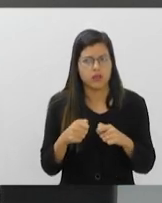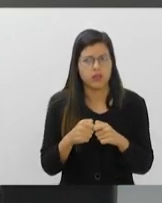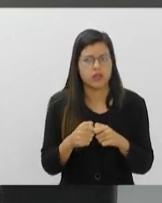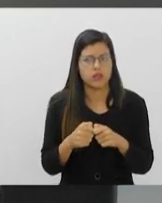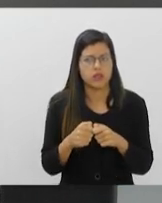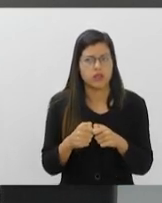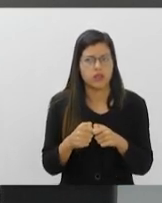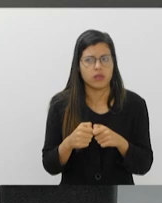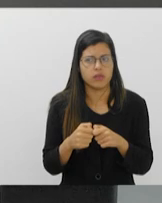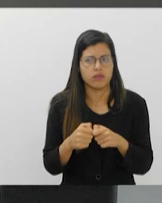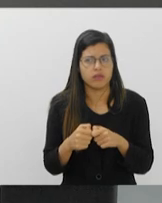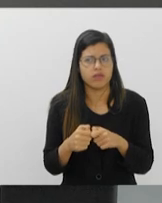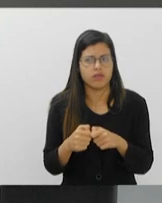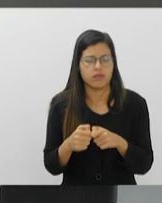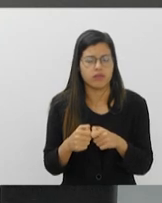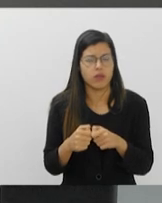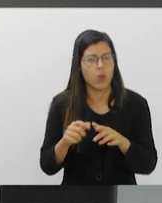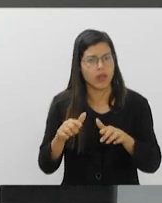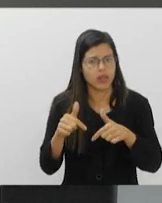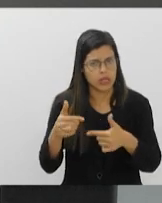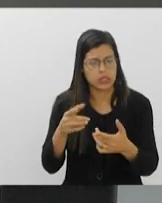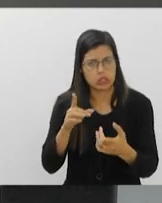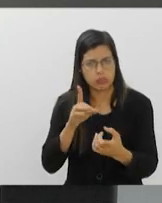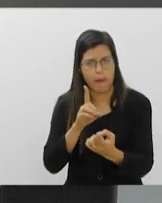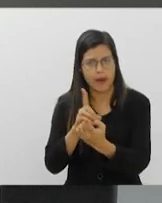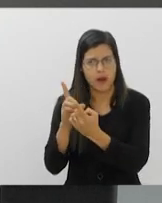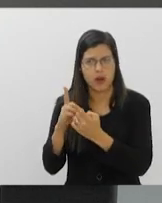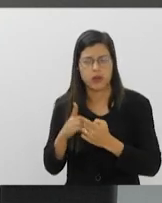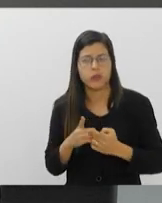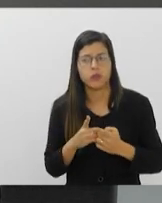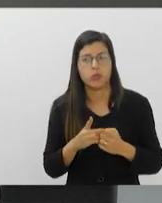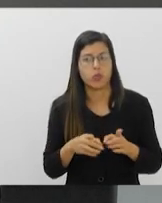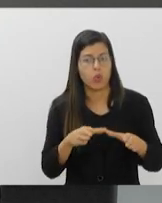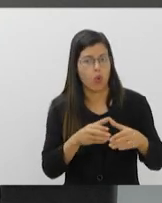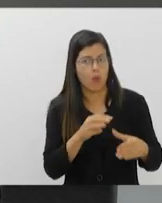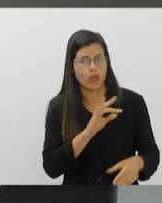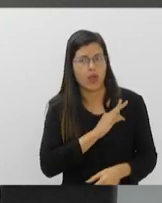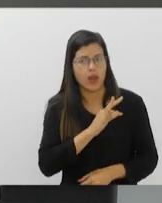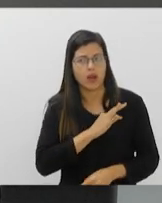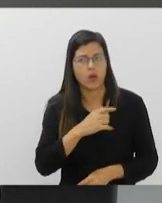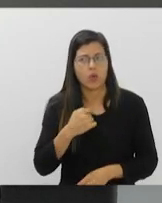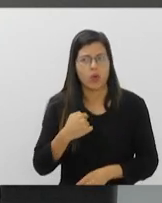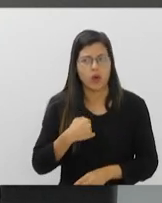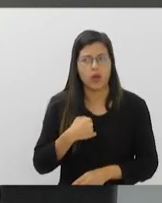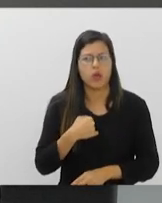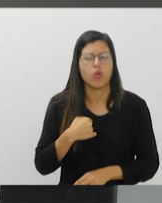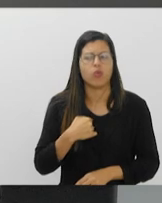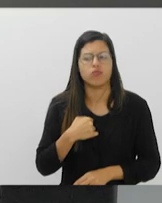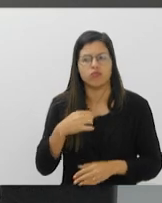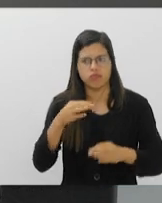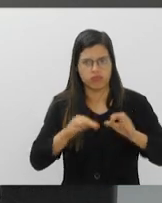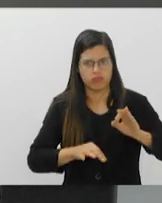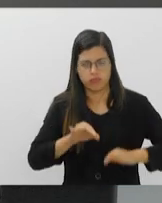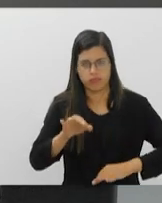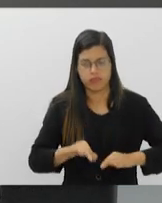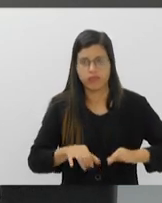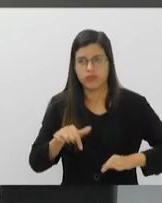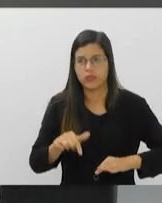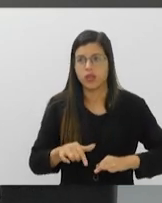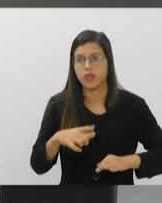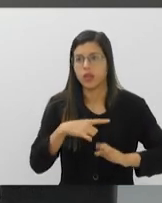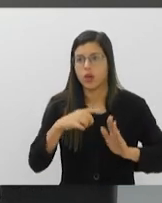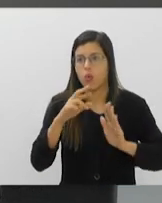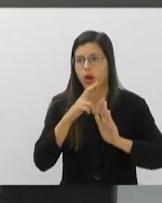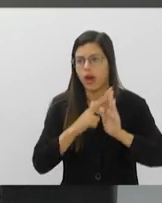elementos para que o a própria equipe técnica do serviço de acolhimento eu a do da Vara da Infância Juventude tem um relatório